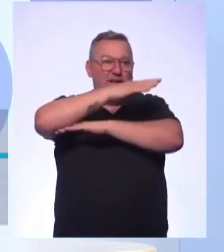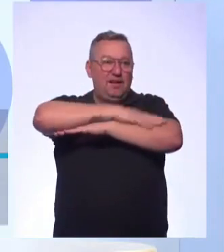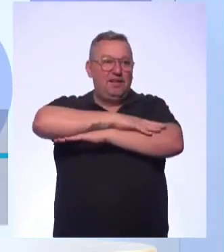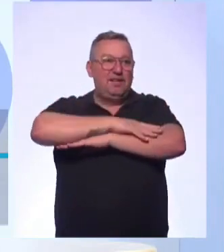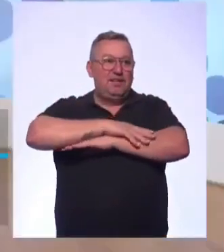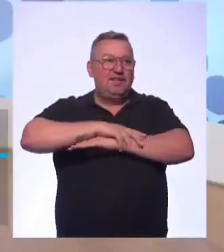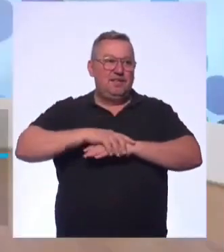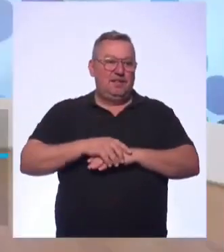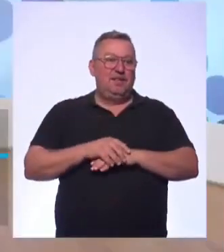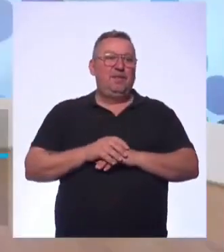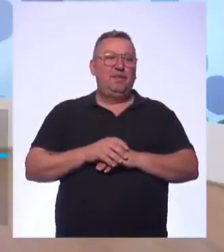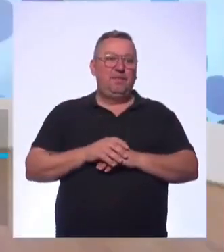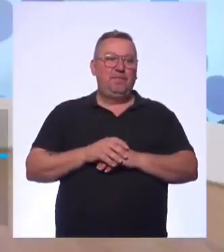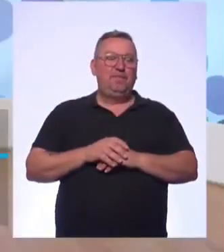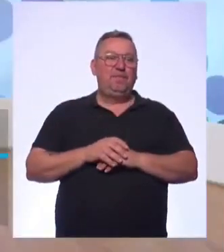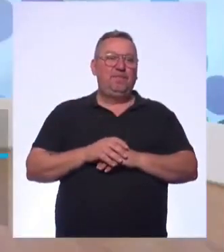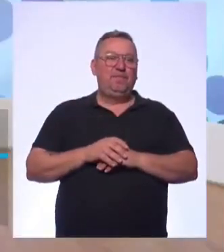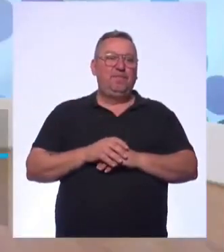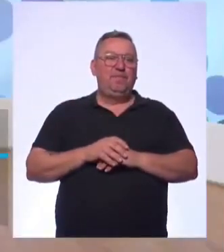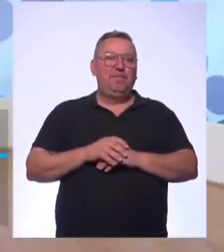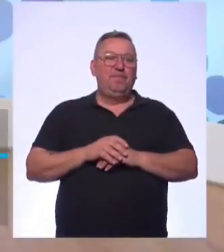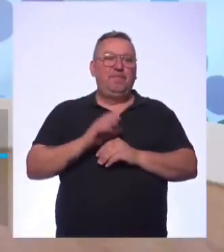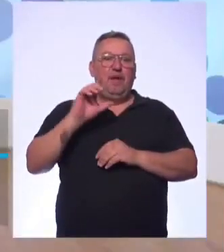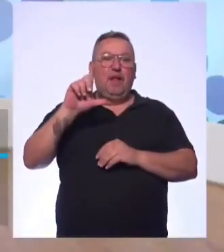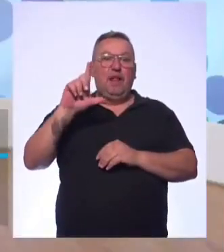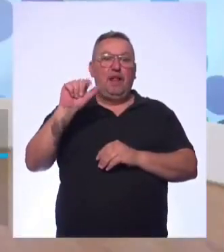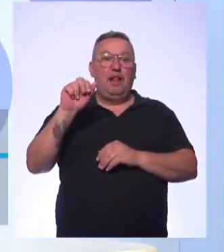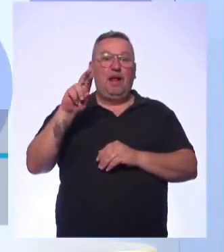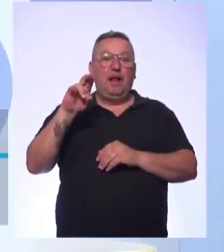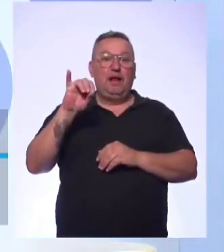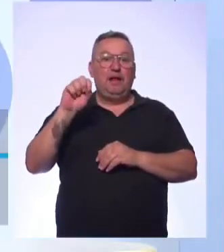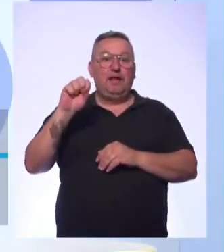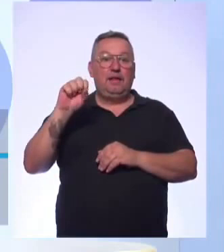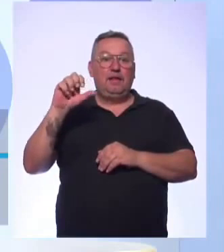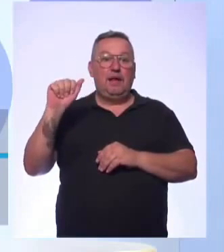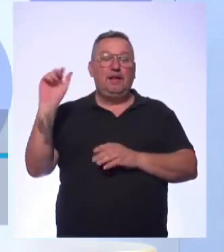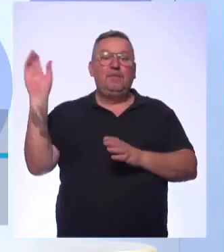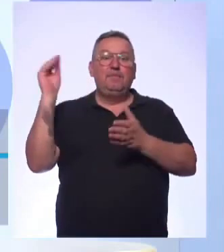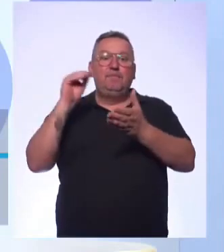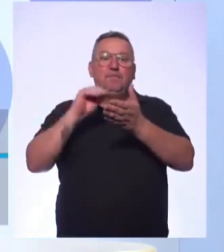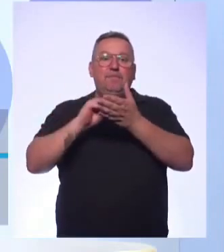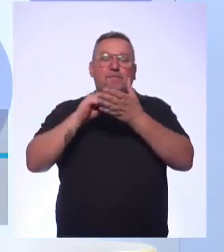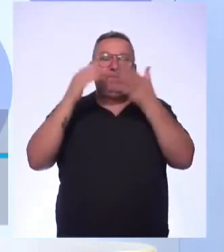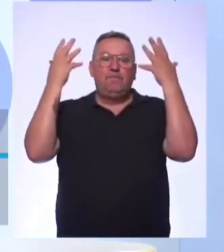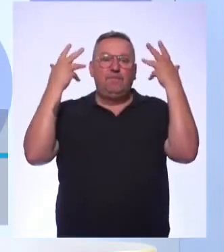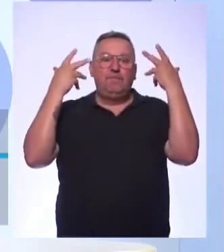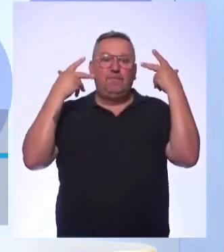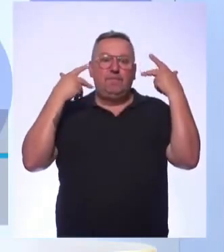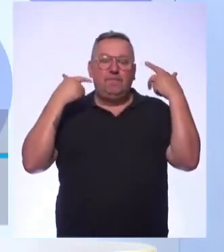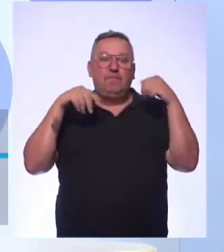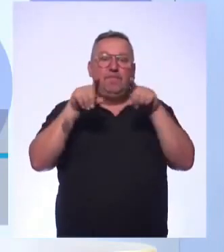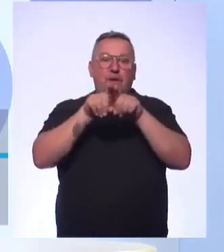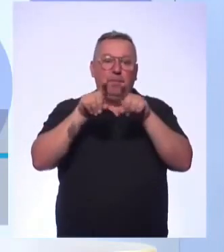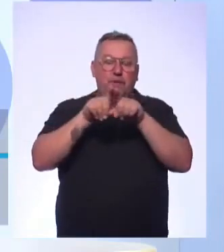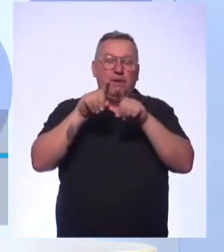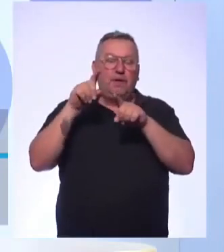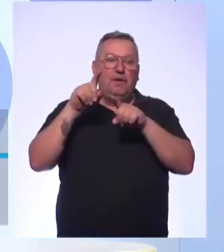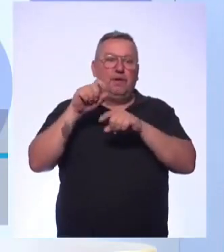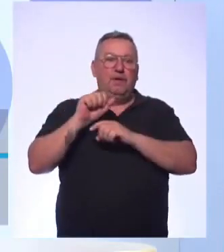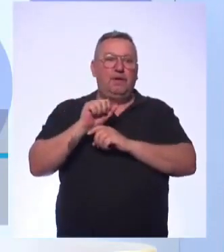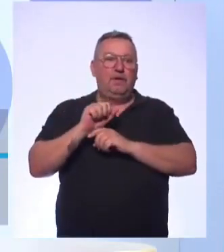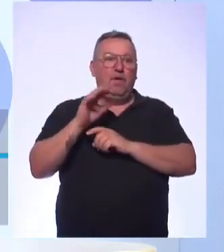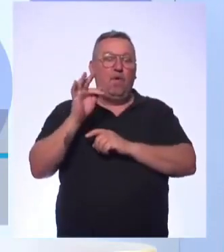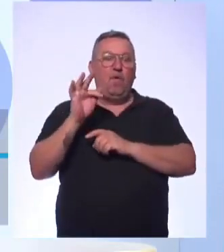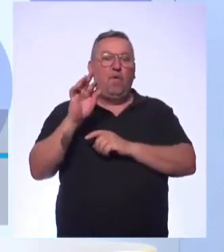Retratados da janela de alguém, né? Isso. A Larissa colocou que são animais da savana. O Franklin colocou que são